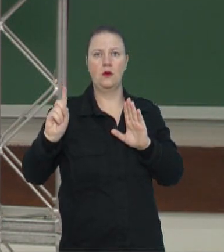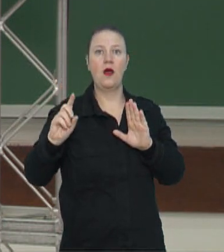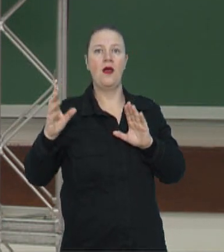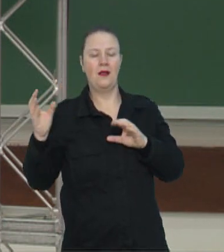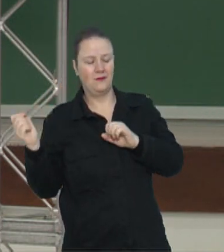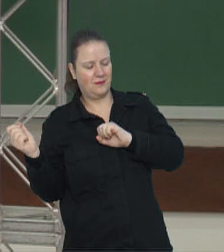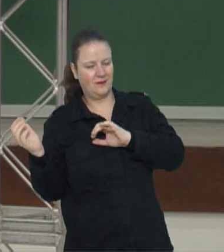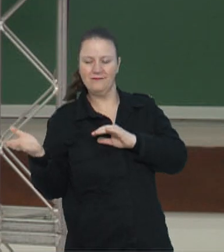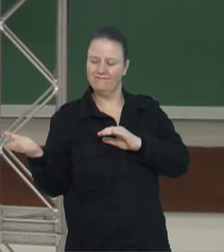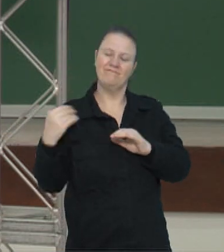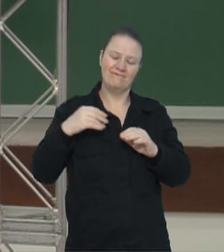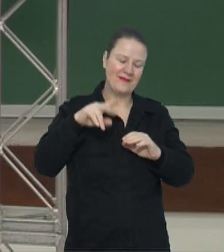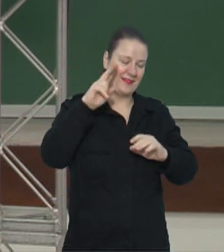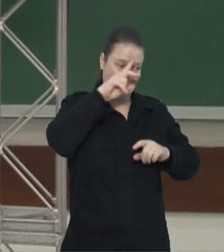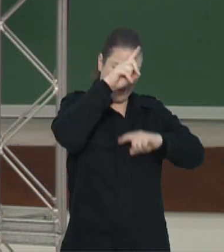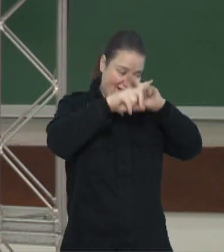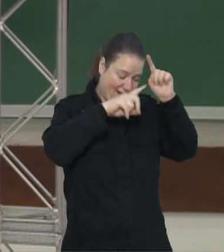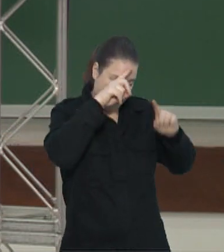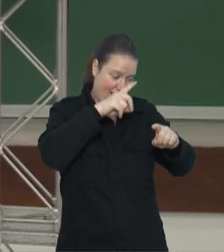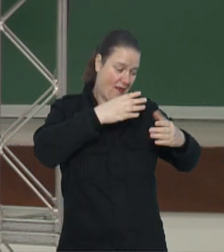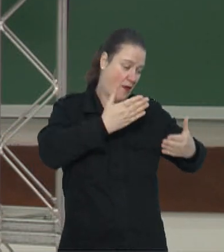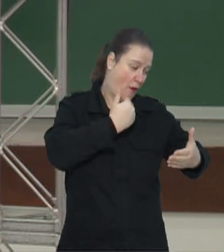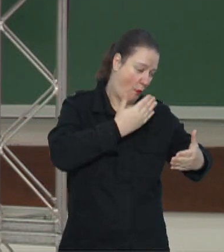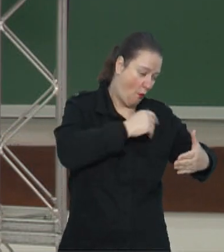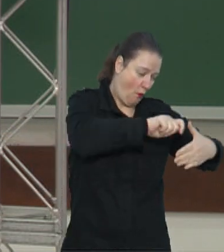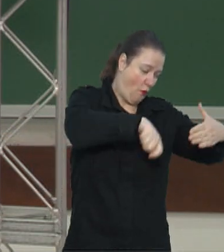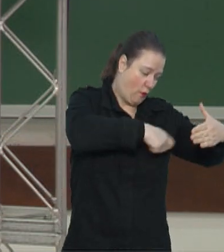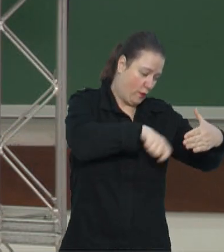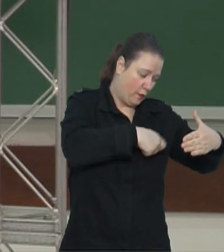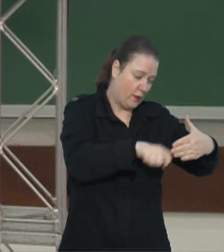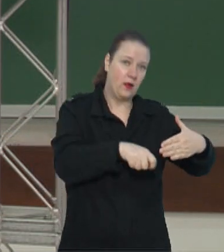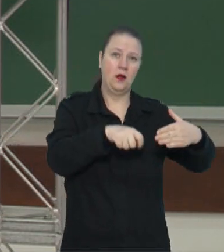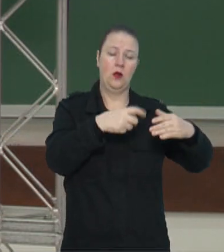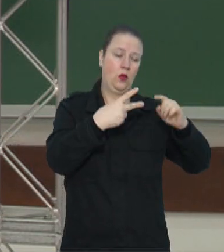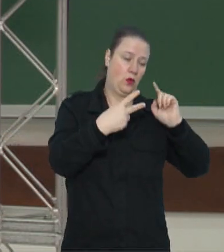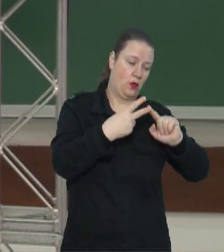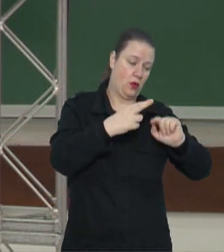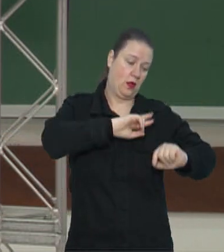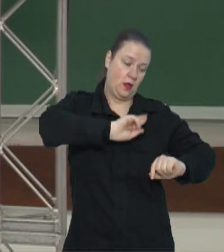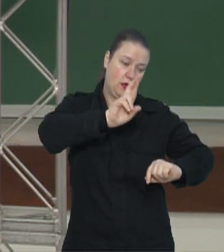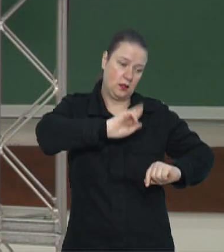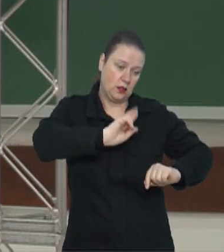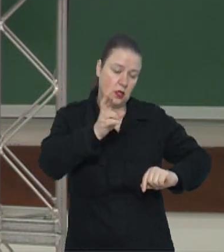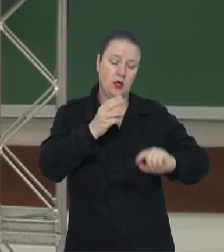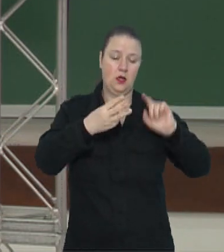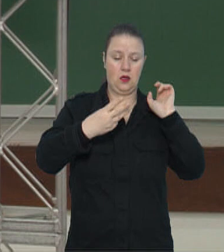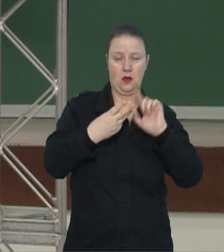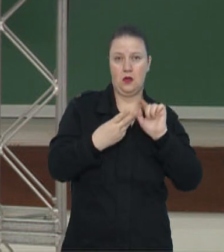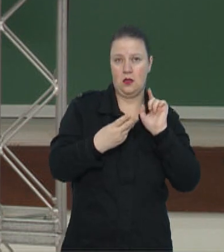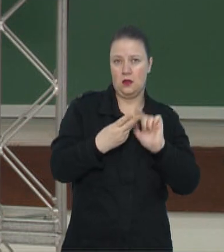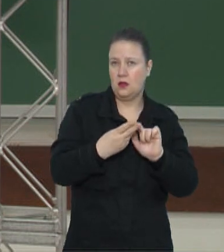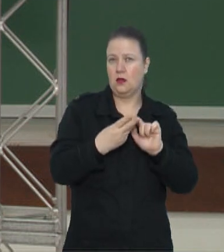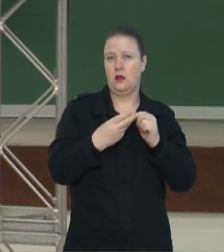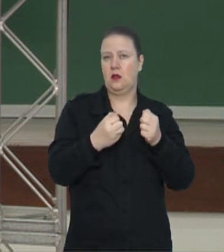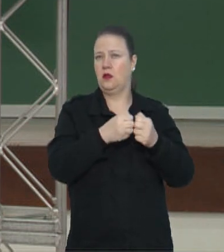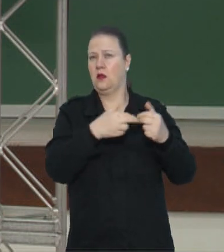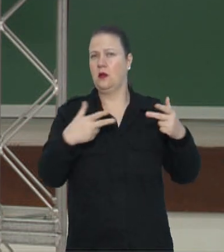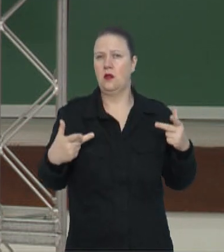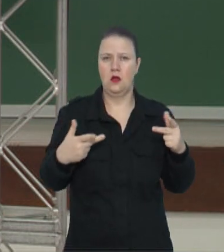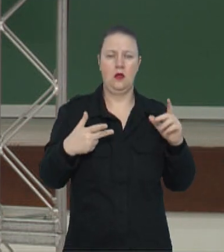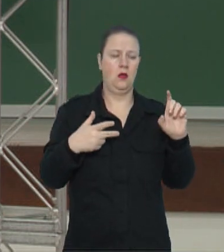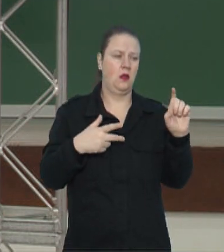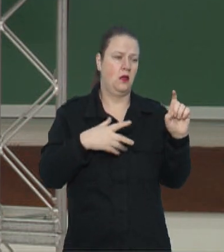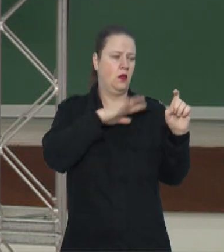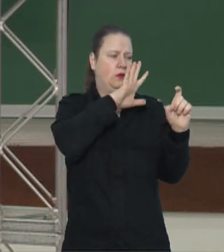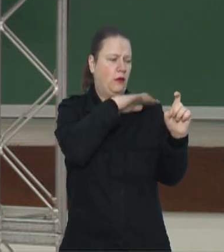alimento, a maneira ou a religiosidade que a pessoa tem, cultua, determinados deuses,